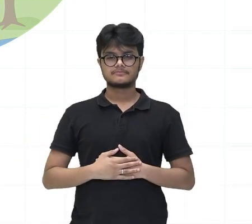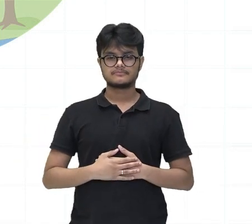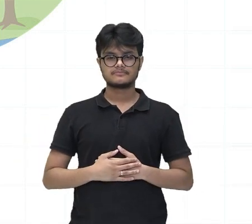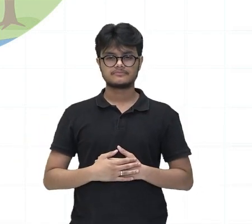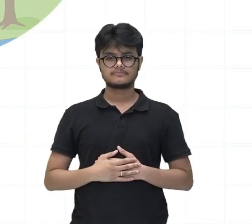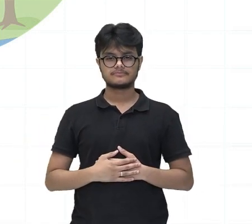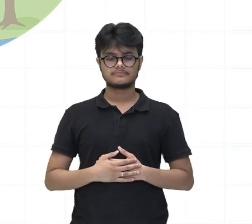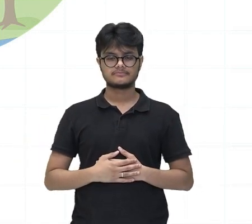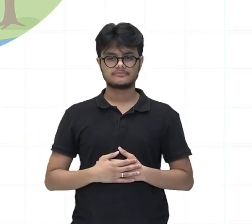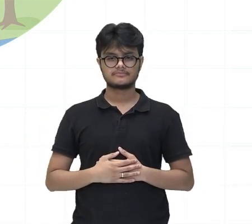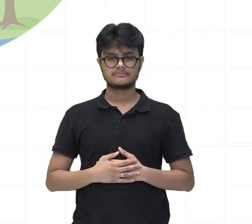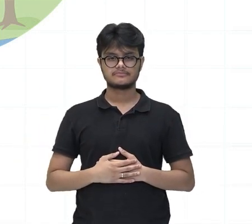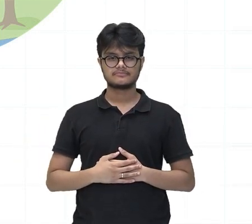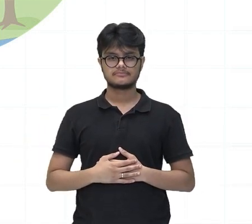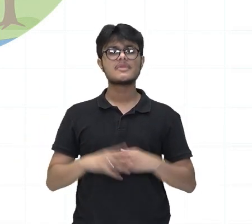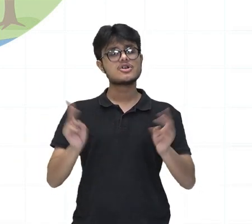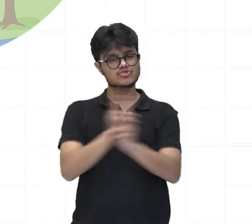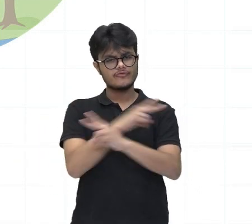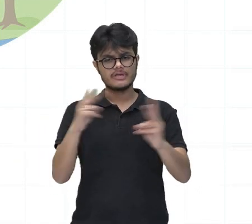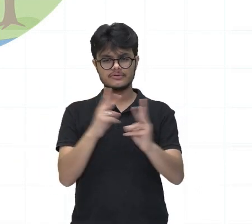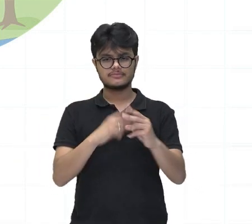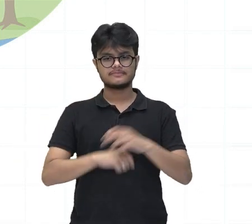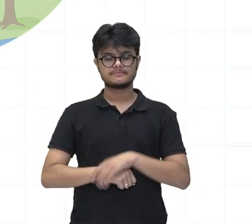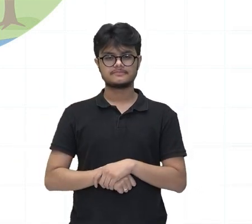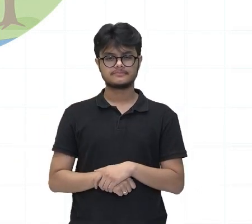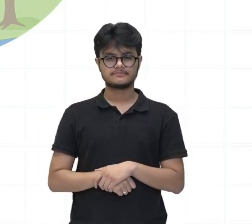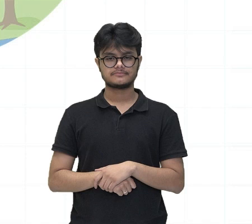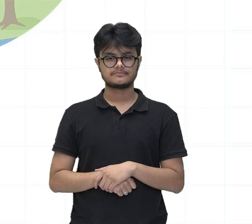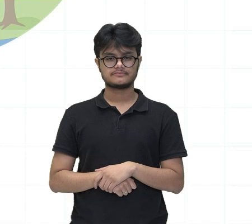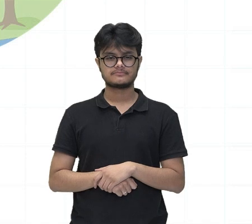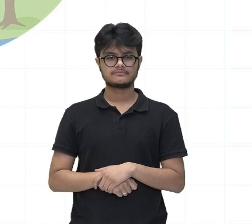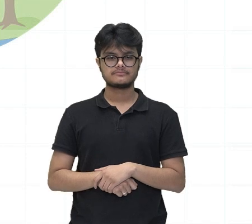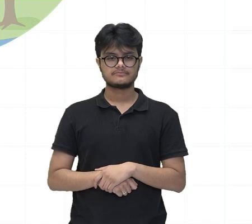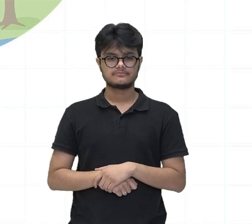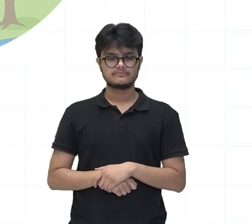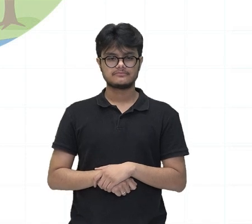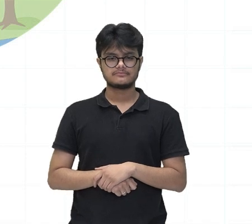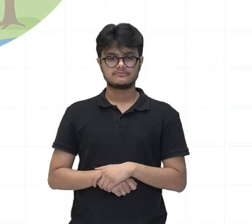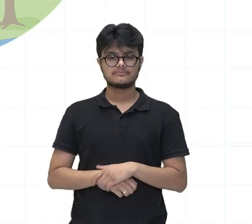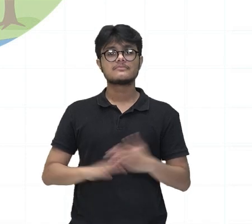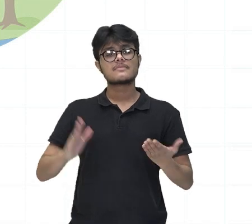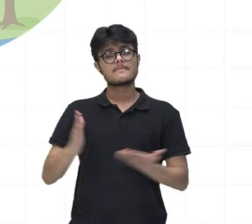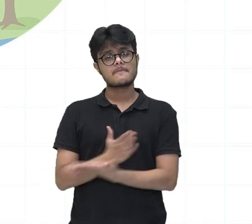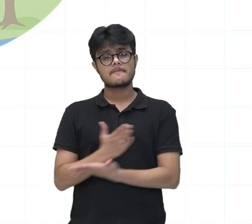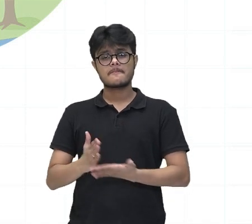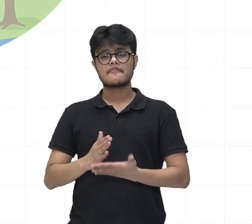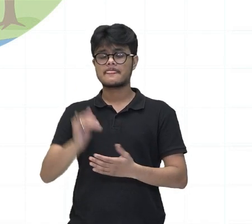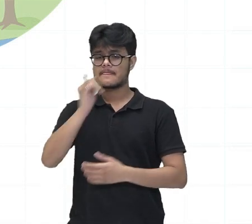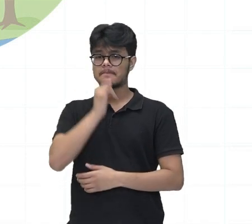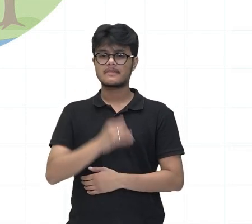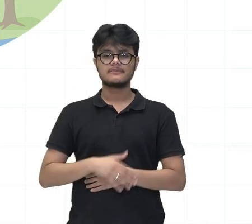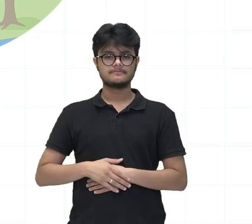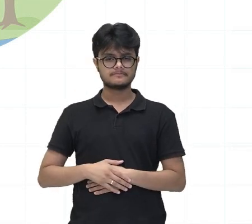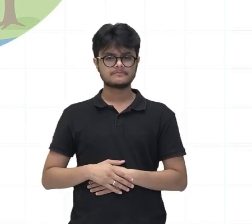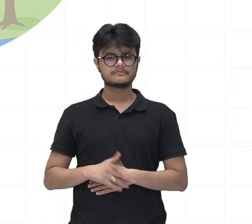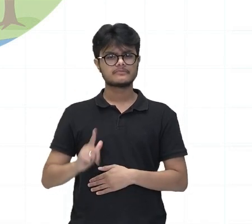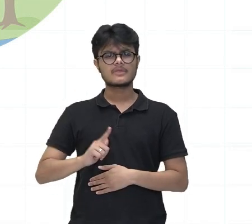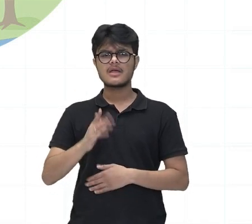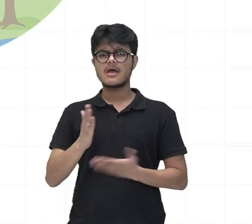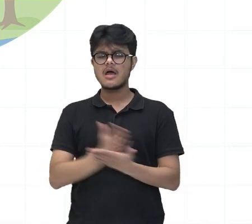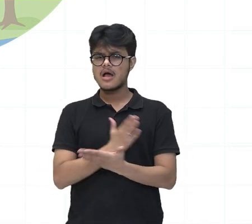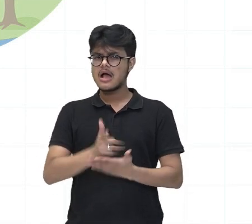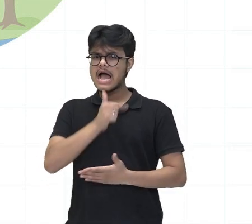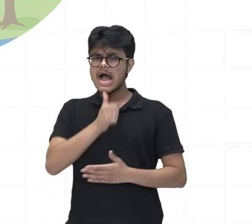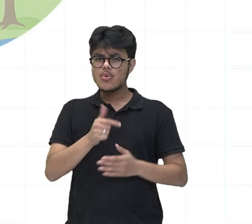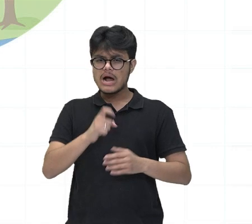de convecção, tá? E também influencia na migração, porque águas quentes